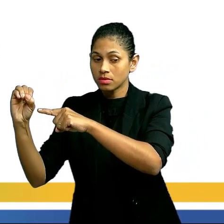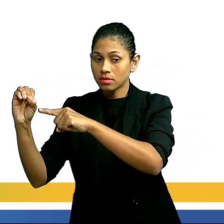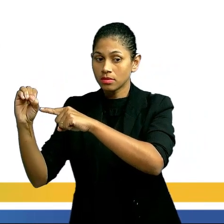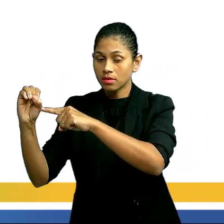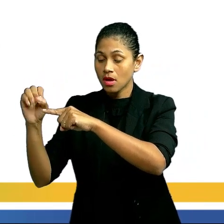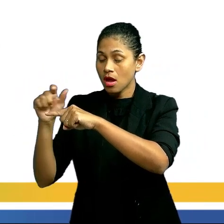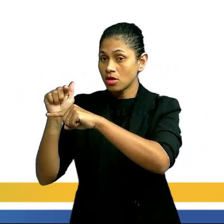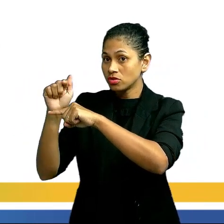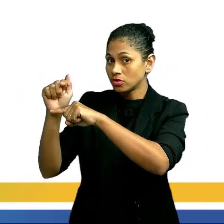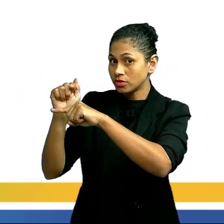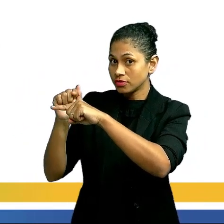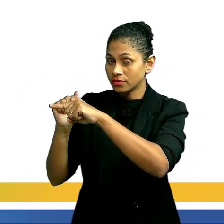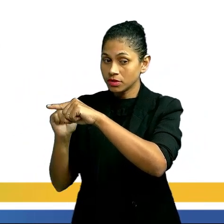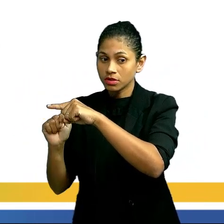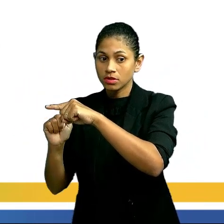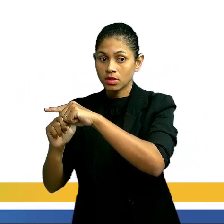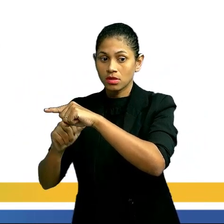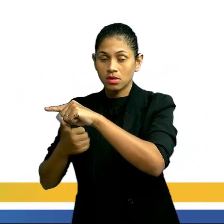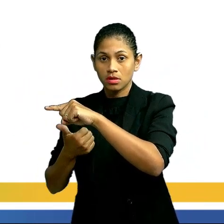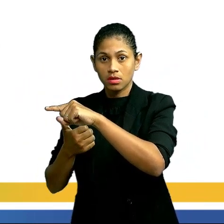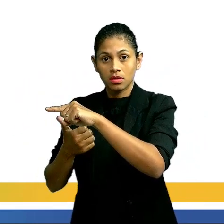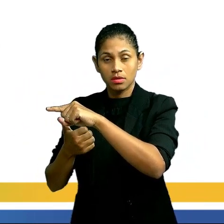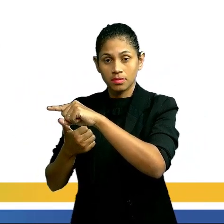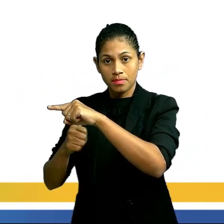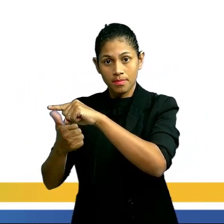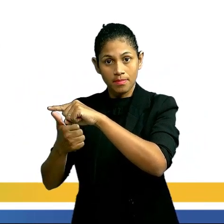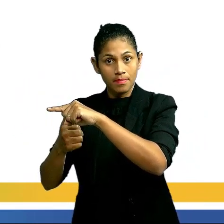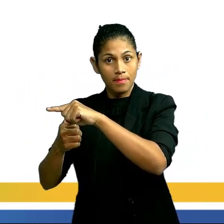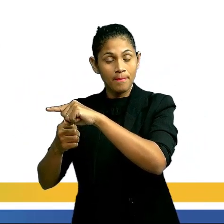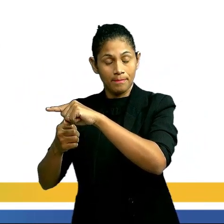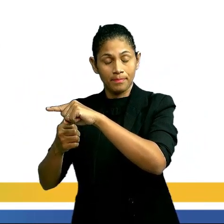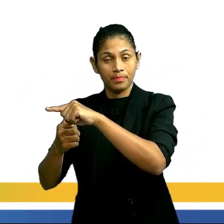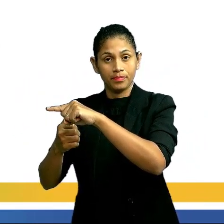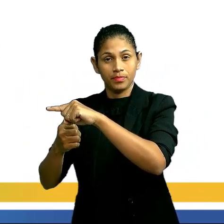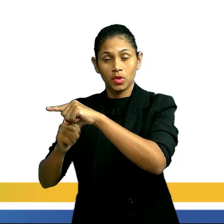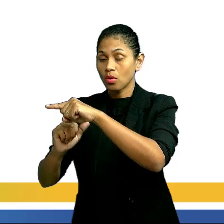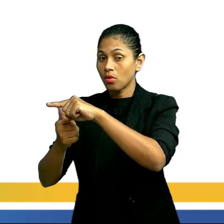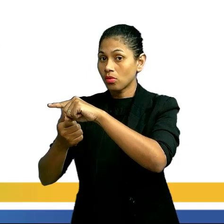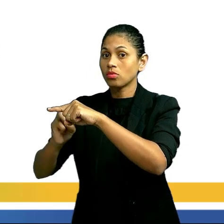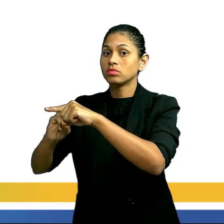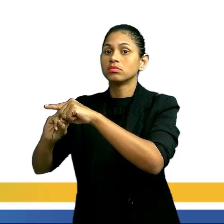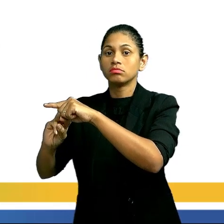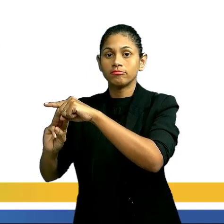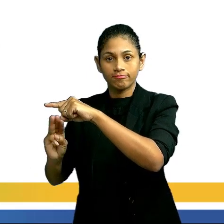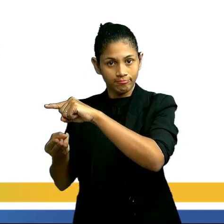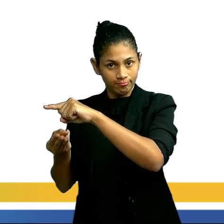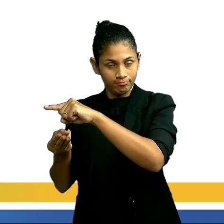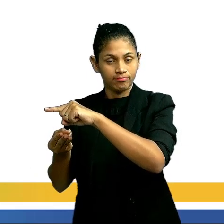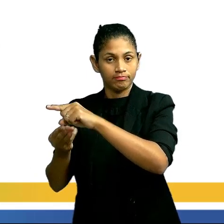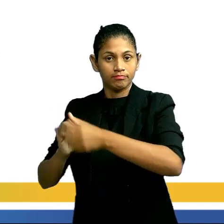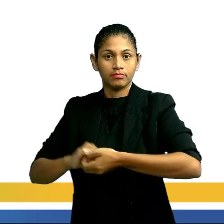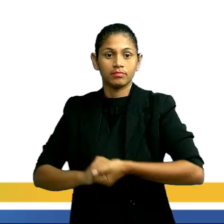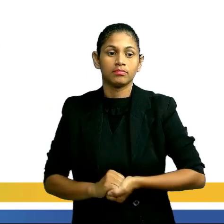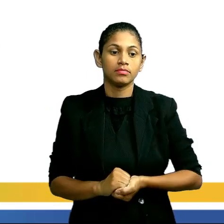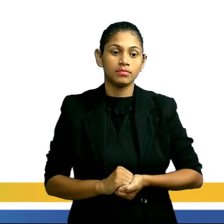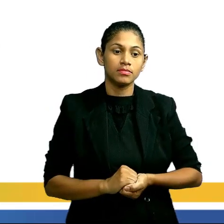Já passando 11.000 dividindo, nós temos como fica aí, ó. 505 vezes 100 dividido para